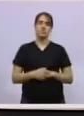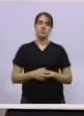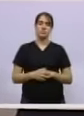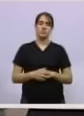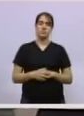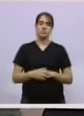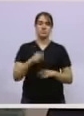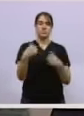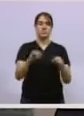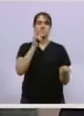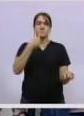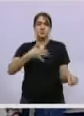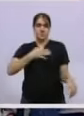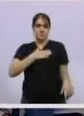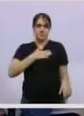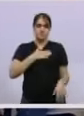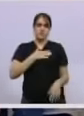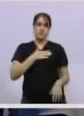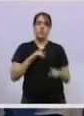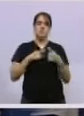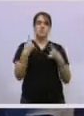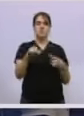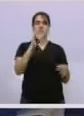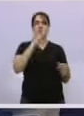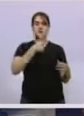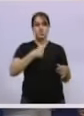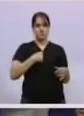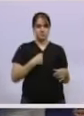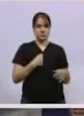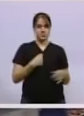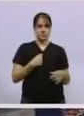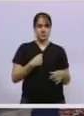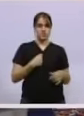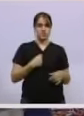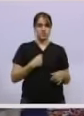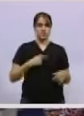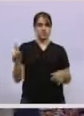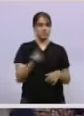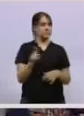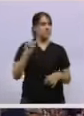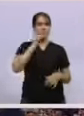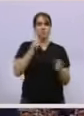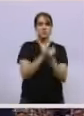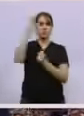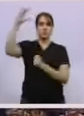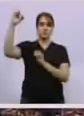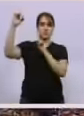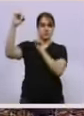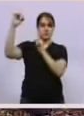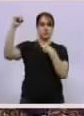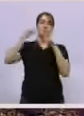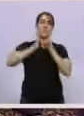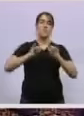Decepcione-se comigo, mas que a sua decepção comigo não seja uma decepção com aquele que, a quem